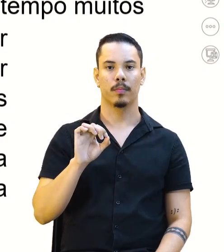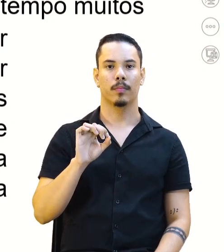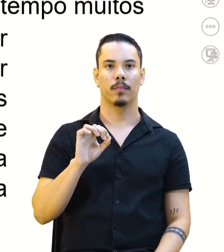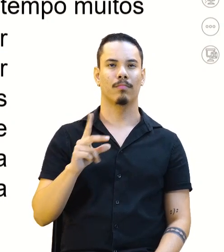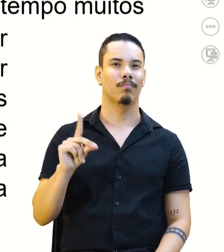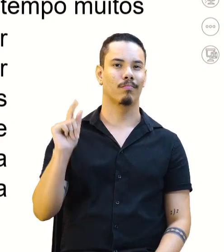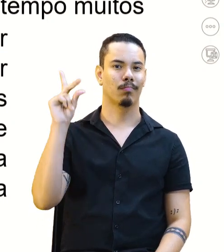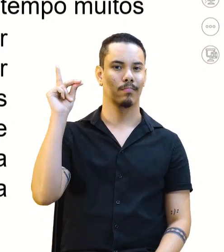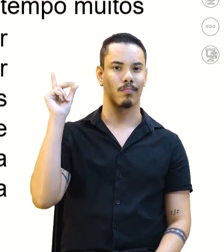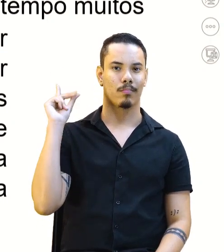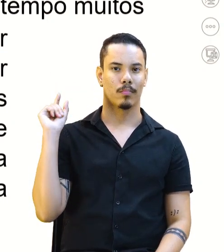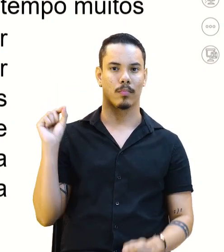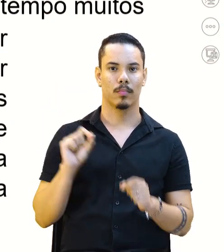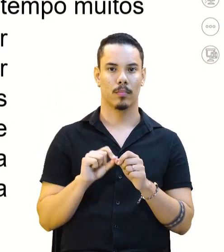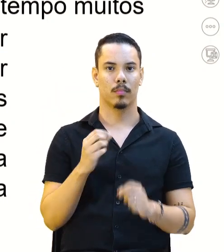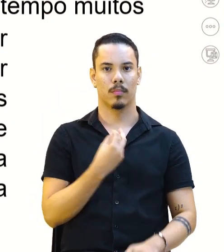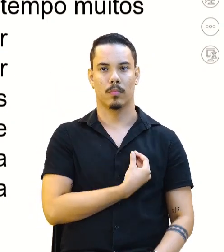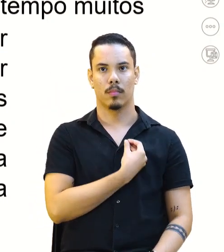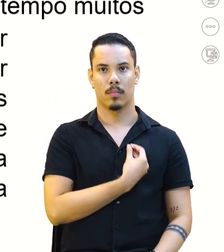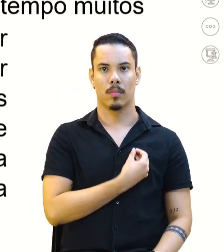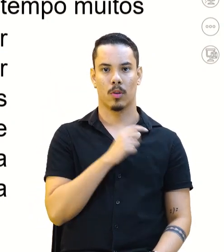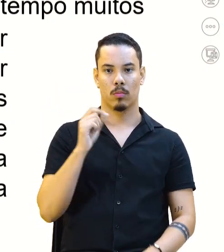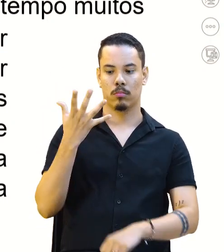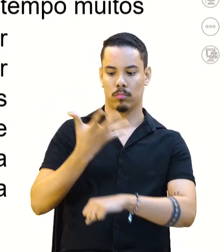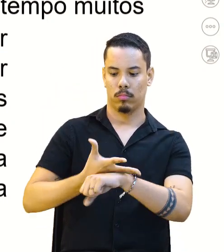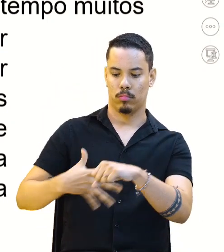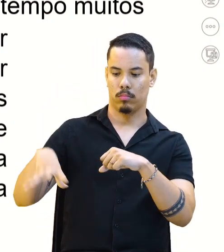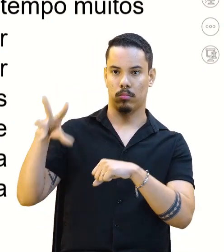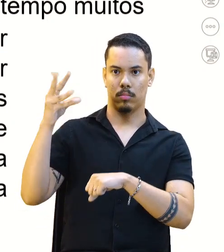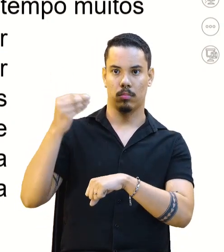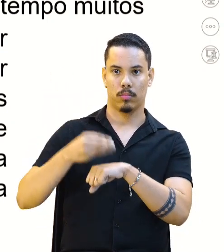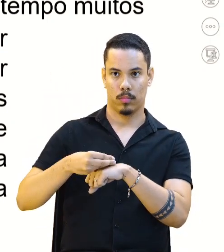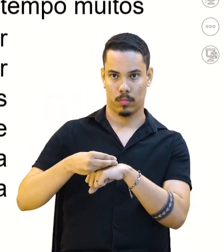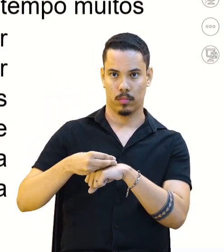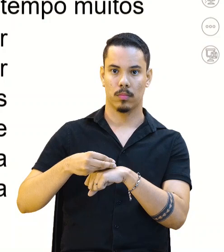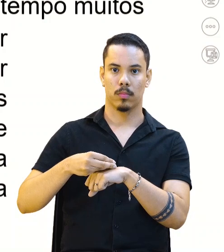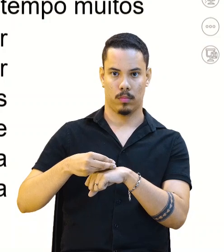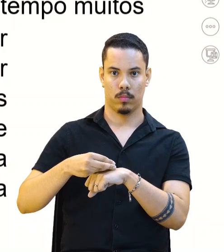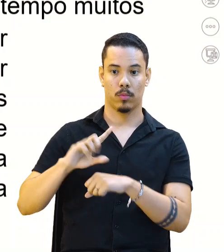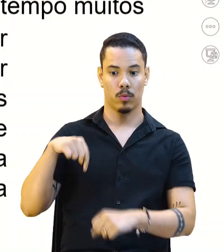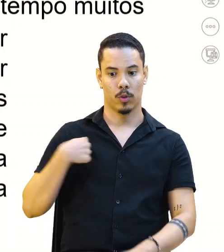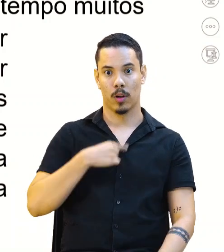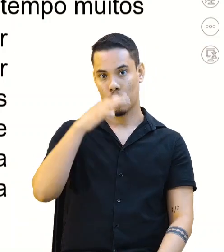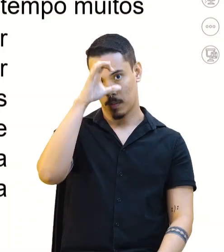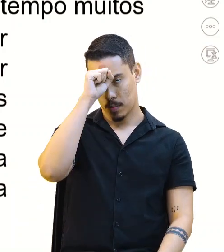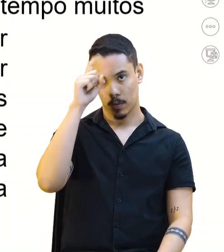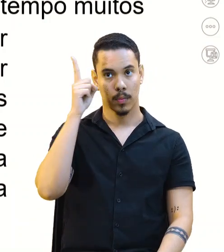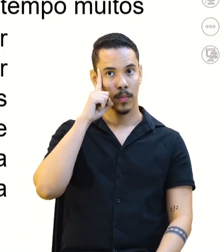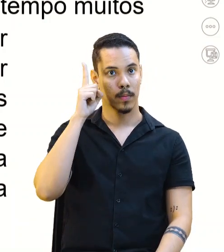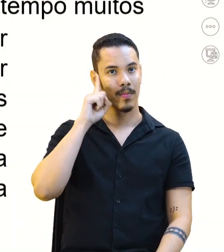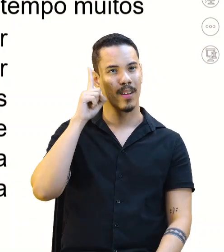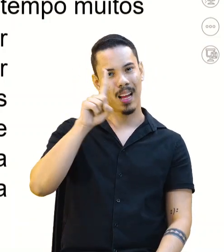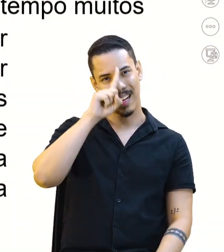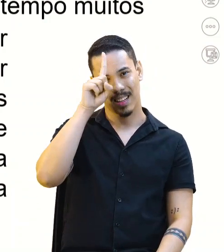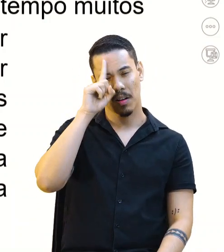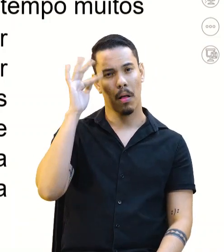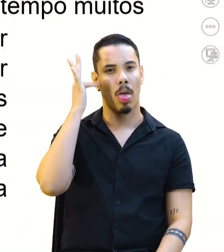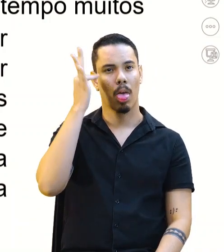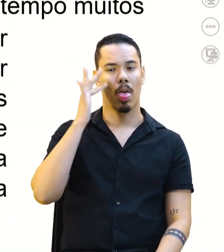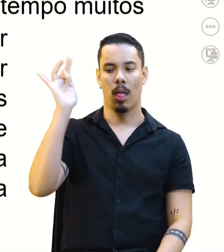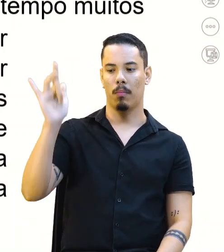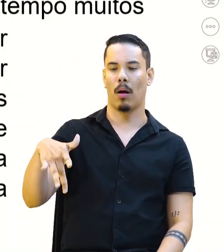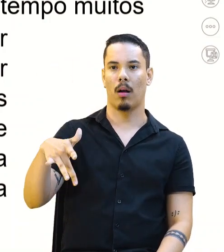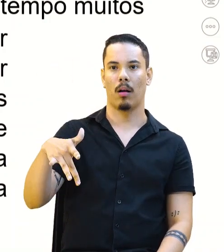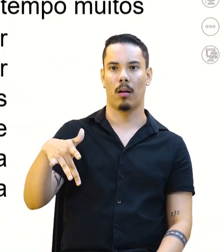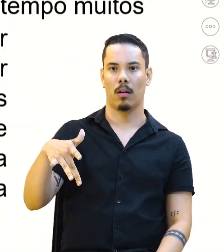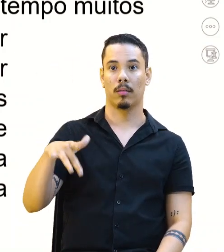faz-se presente o senso comum, tá? Aquilo que nós aprendemos no cotidiano. A ideia de que a filosofia é inútil, né? As pessoas dizem... Isso